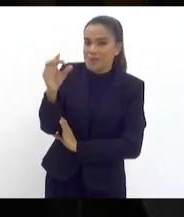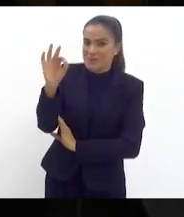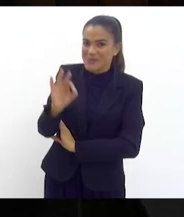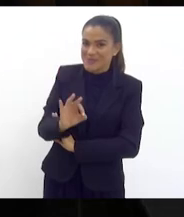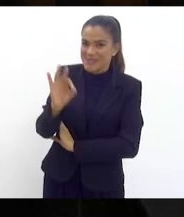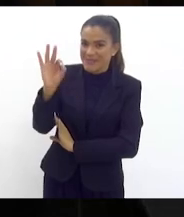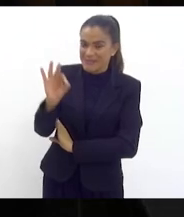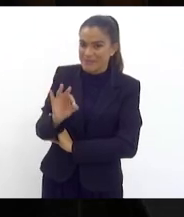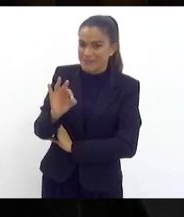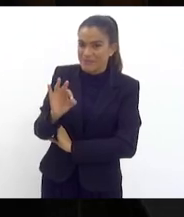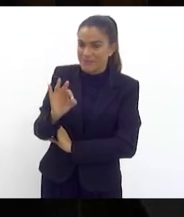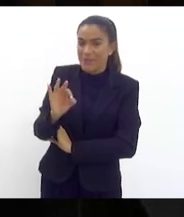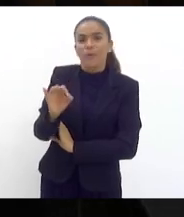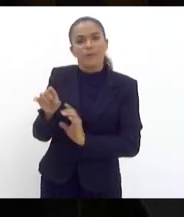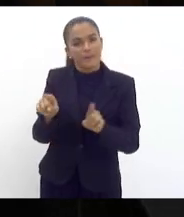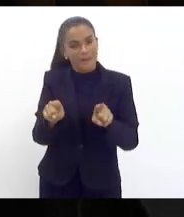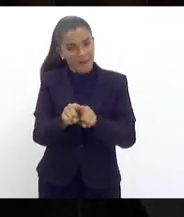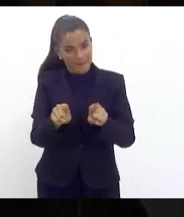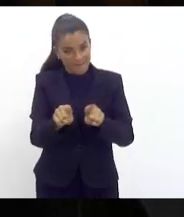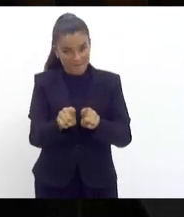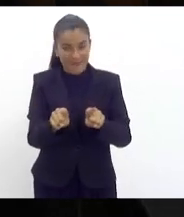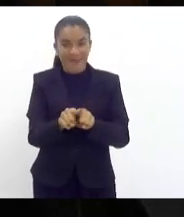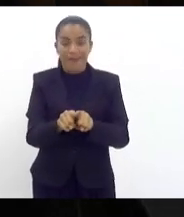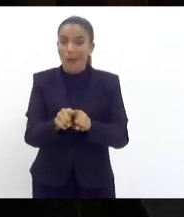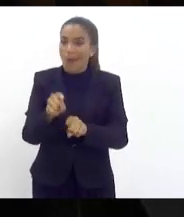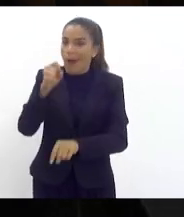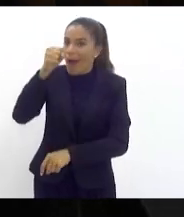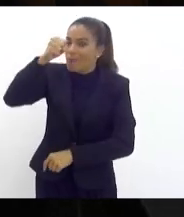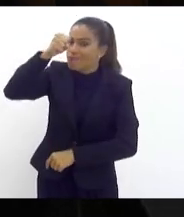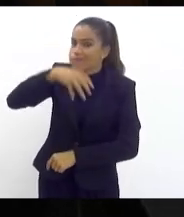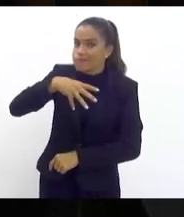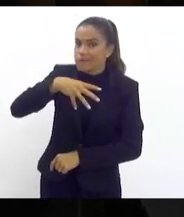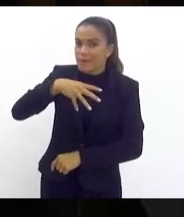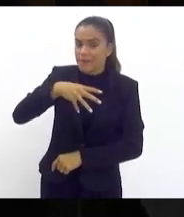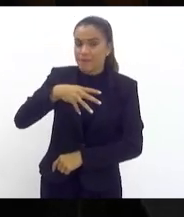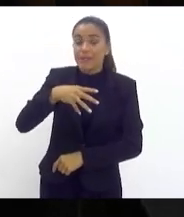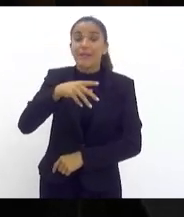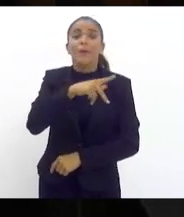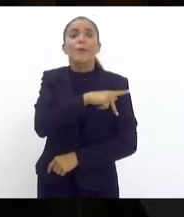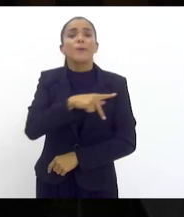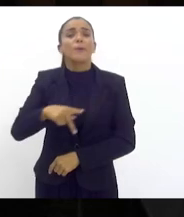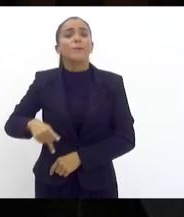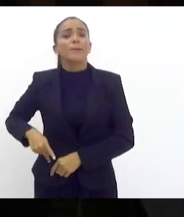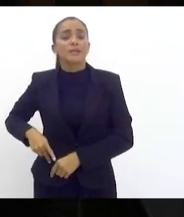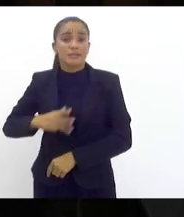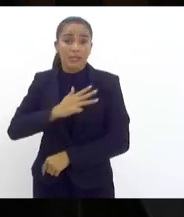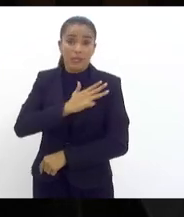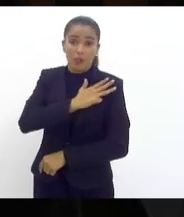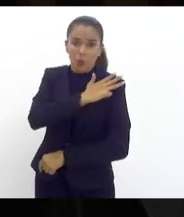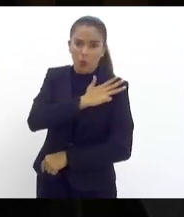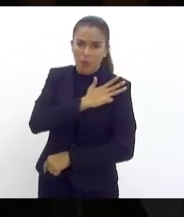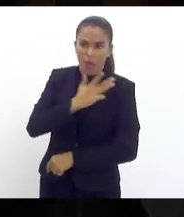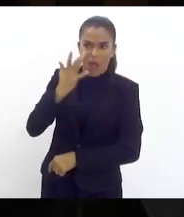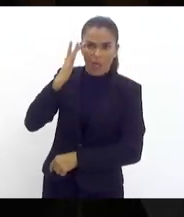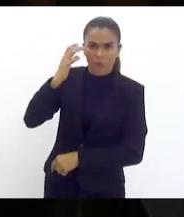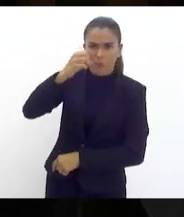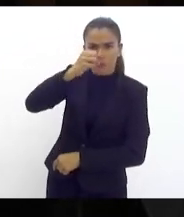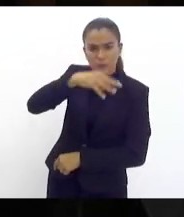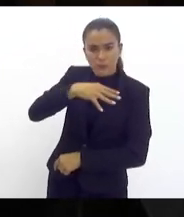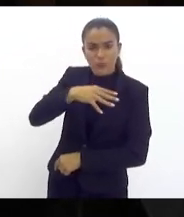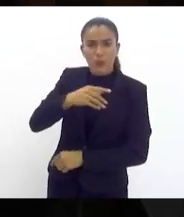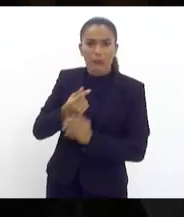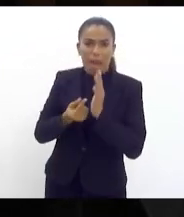11,2%, o que é também um absurdo. Se o presidente Lula acha um absurdo que a